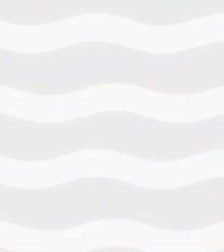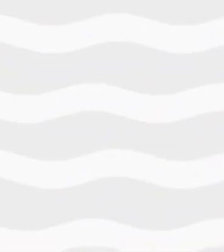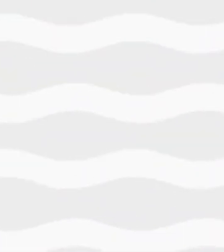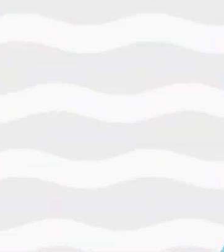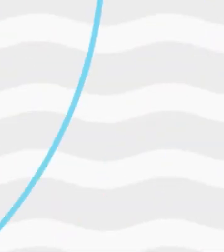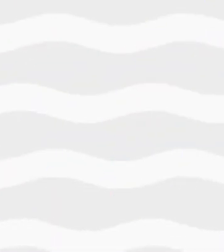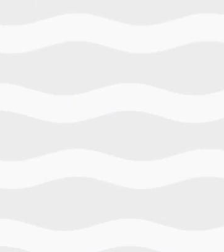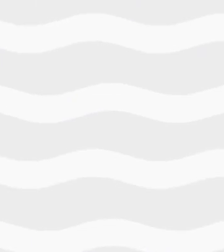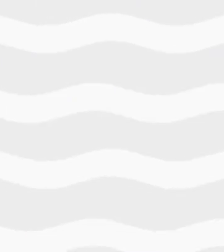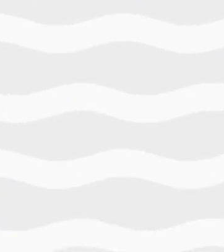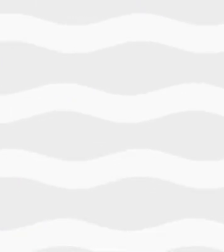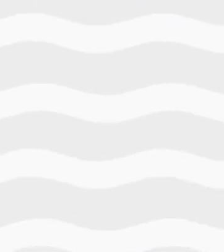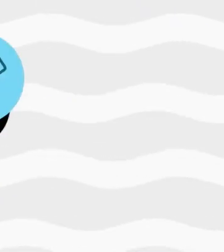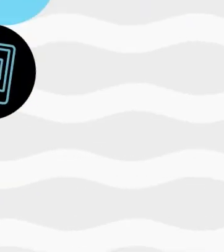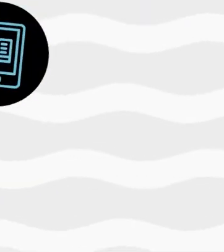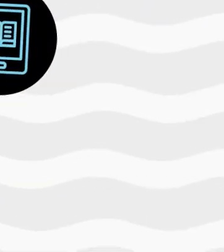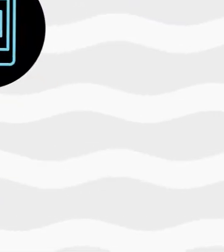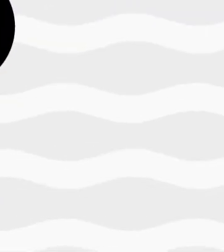Música